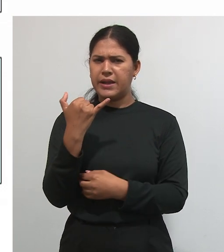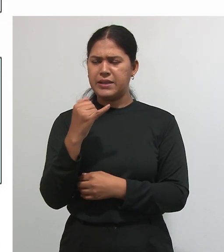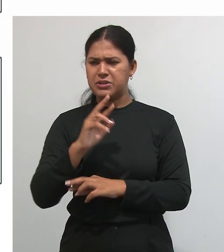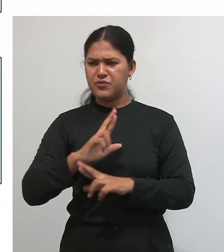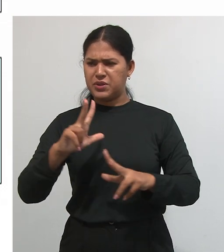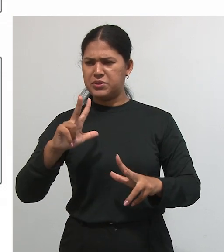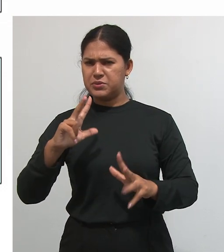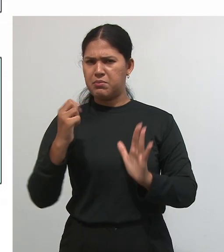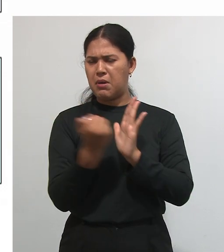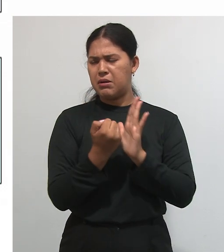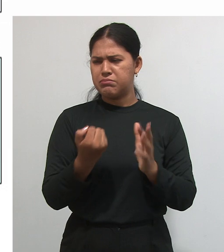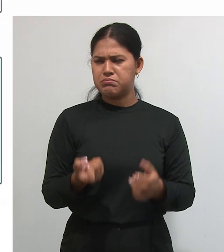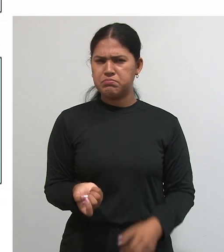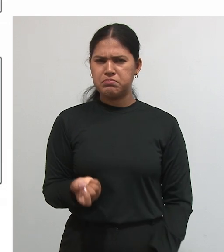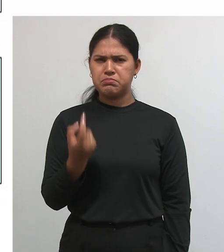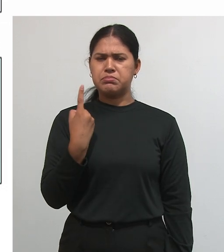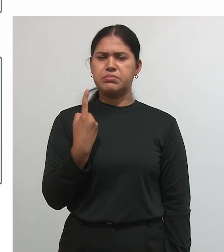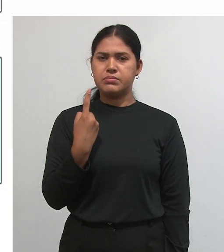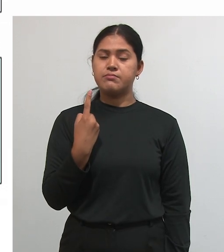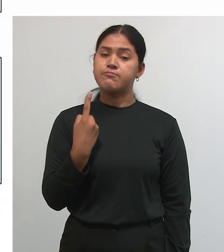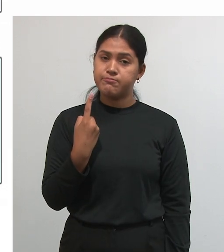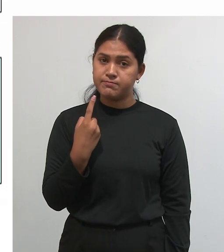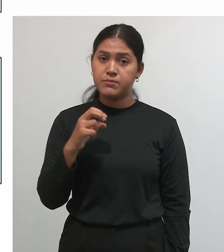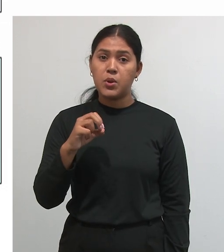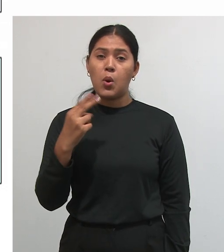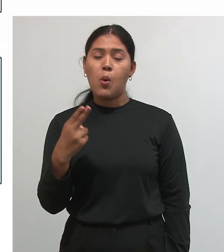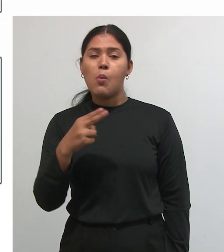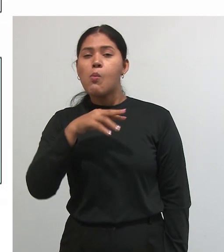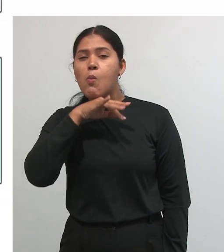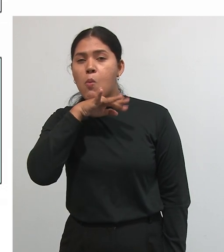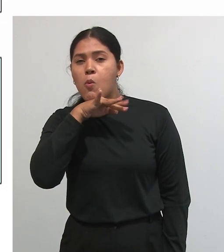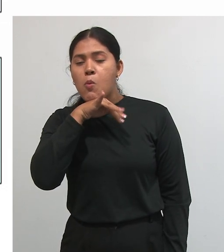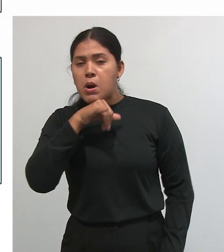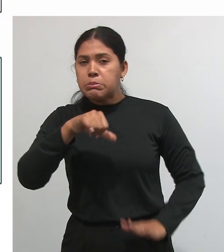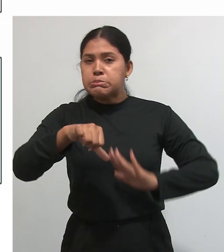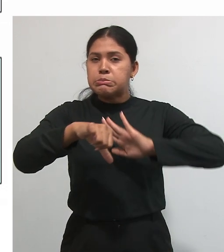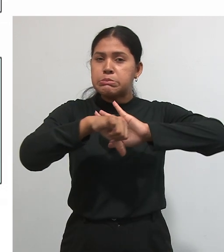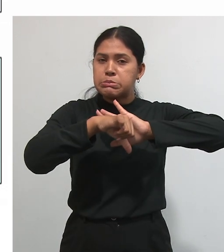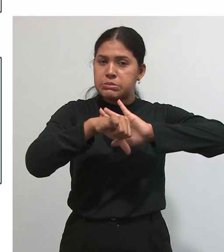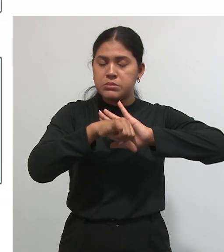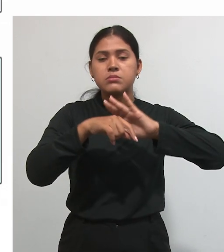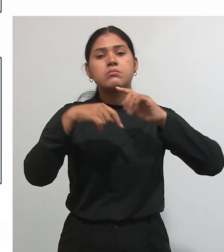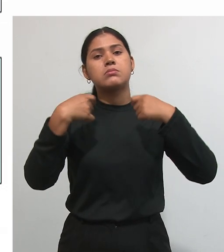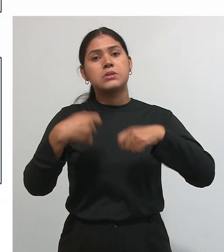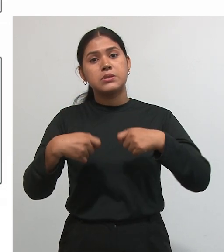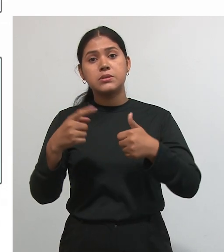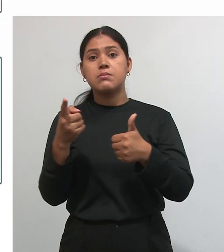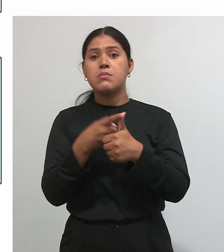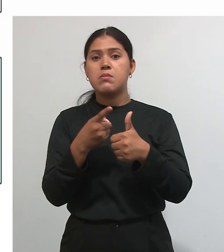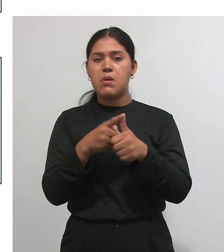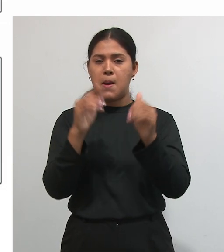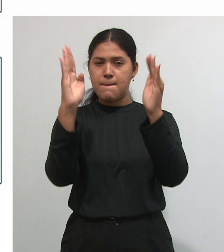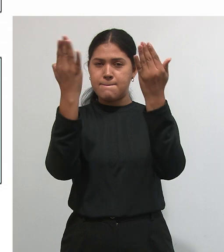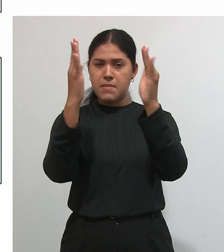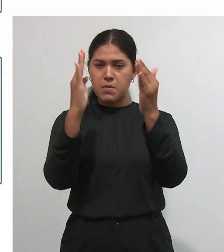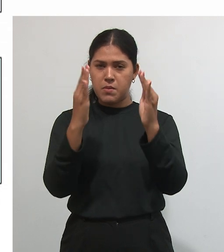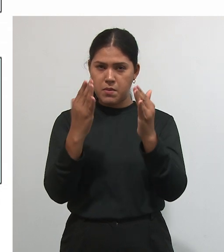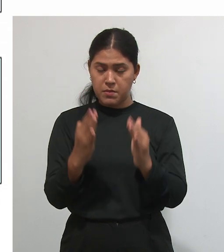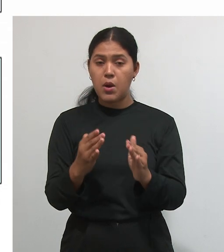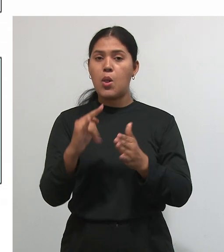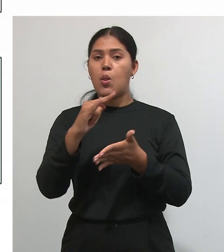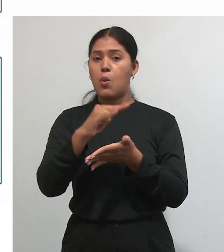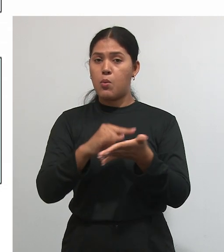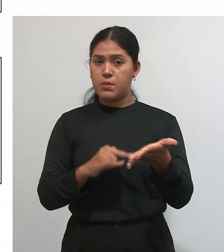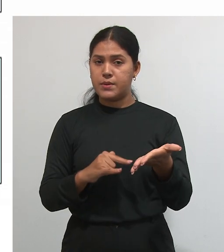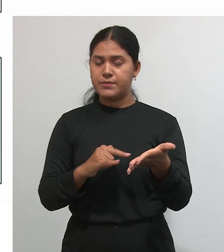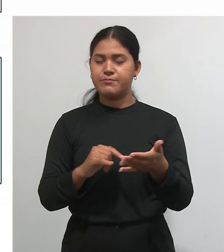X, tá errado. Às vezes, uma qualidade muito menor, né? Não, deve ser analisado também